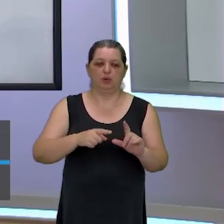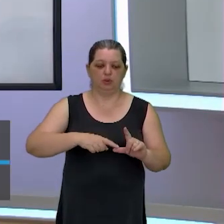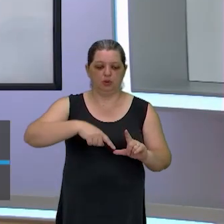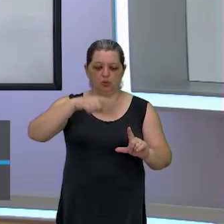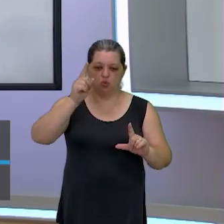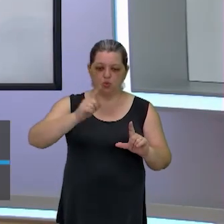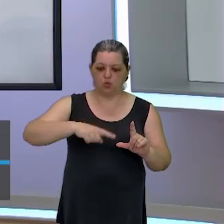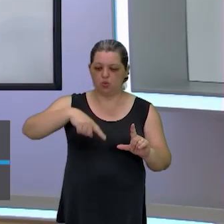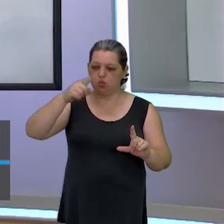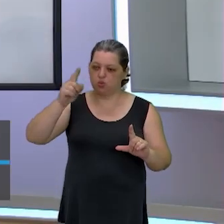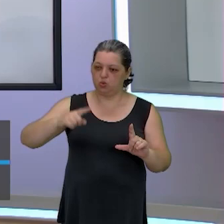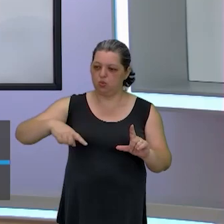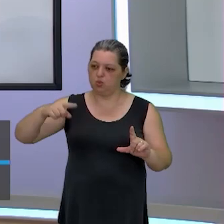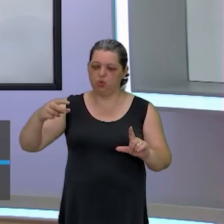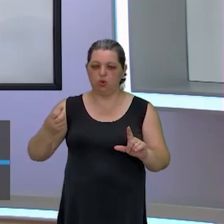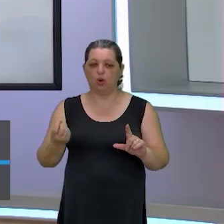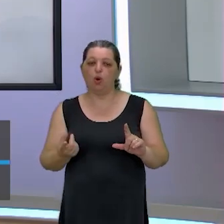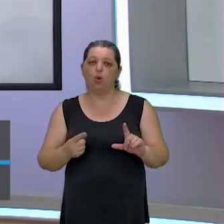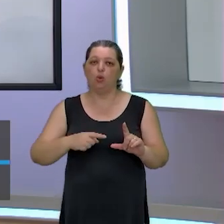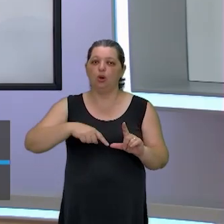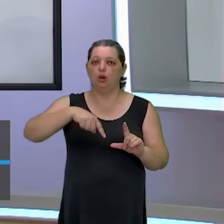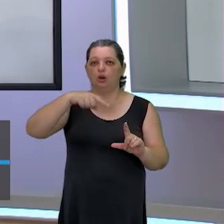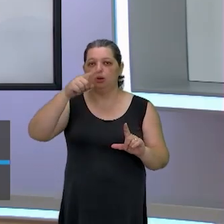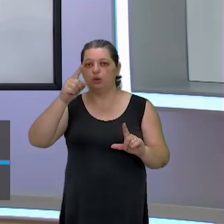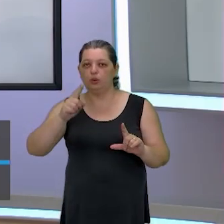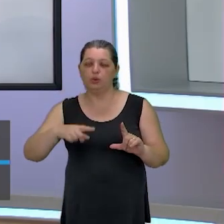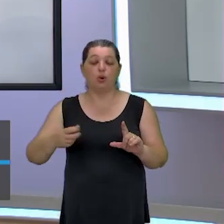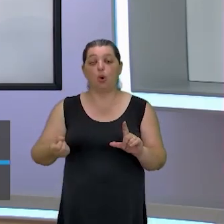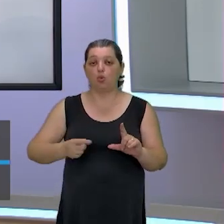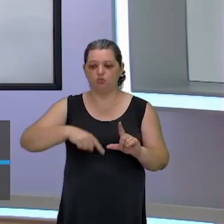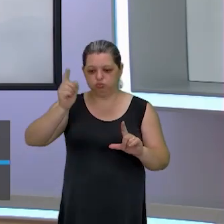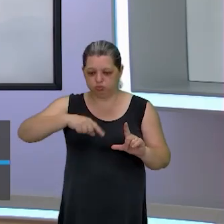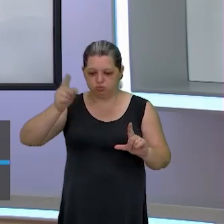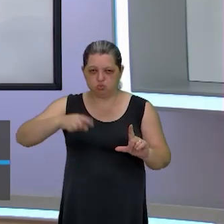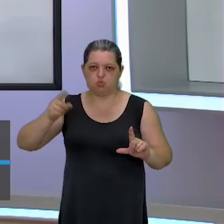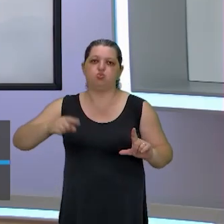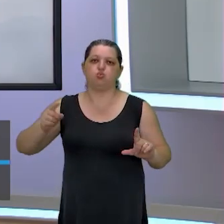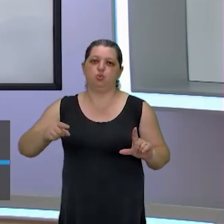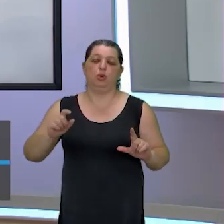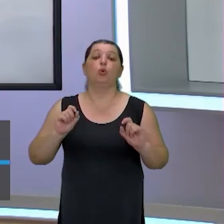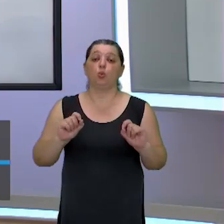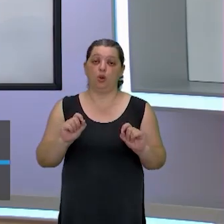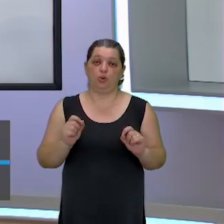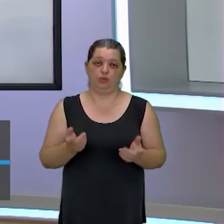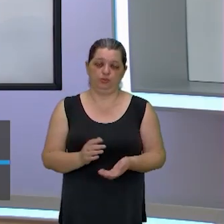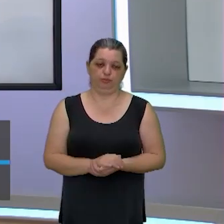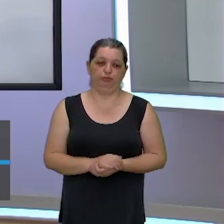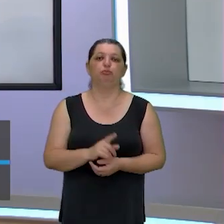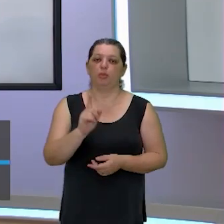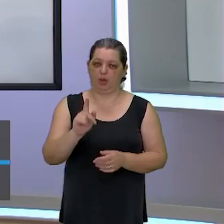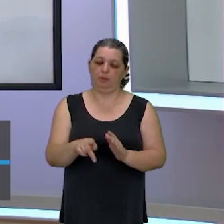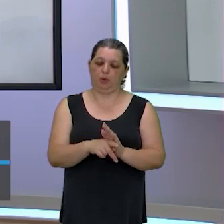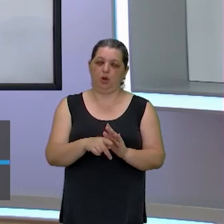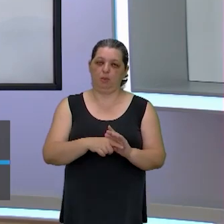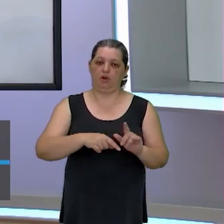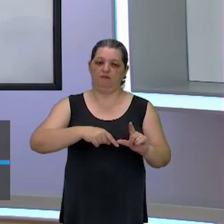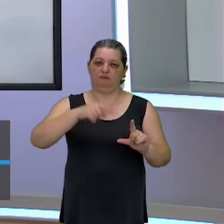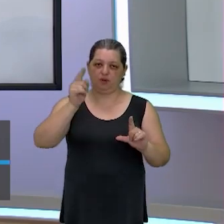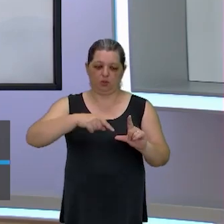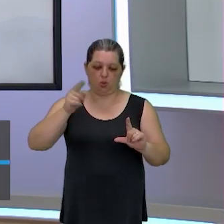oscilações por segundo quantidade batimento por segundos certo frequência